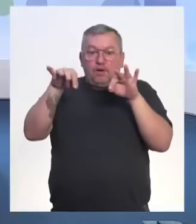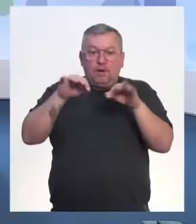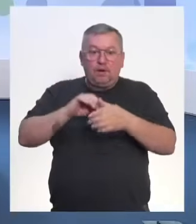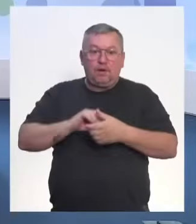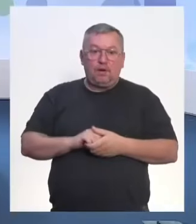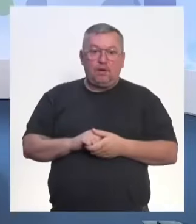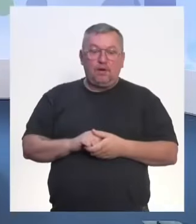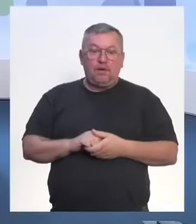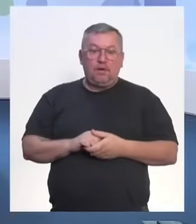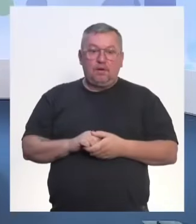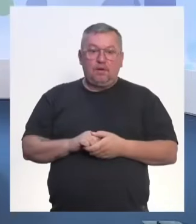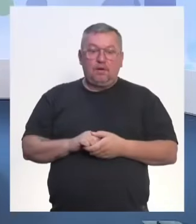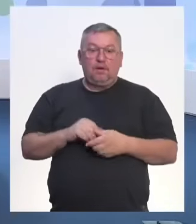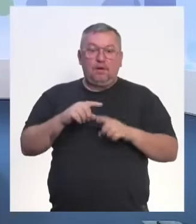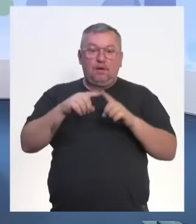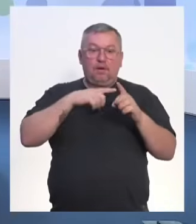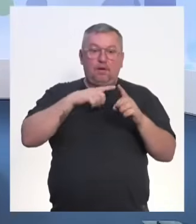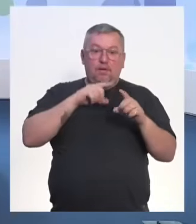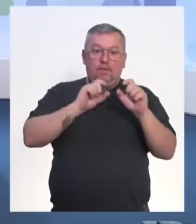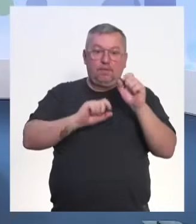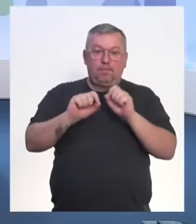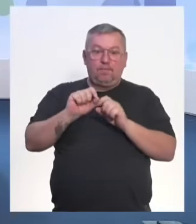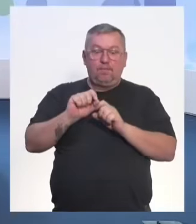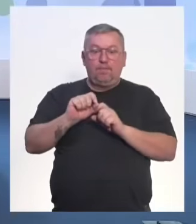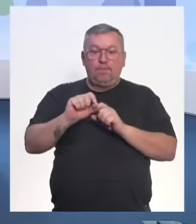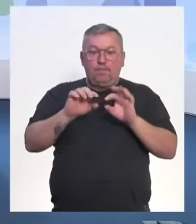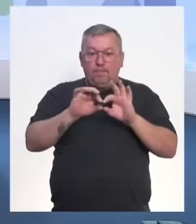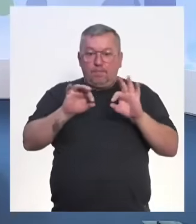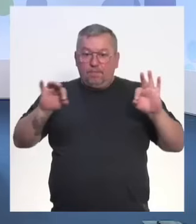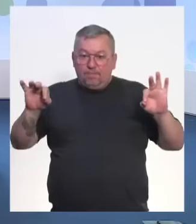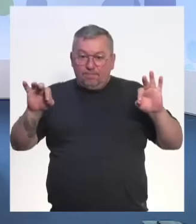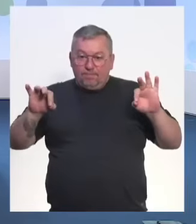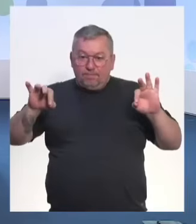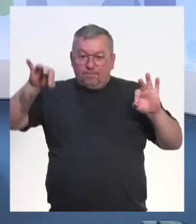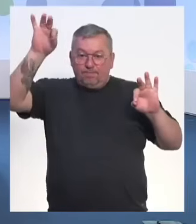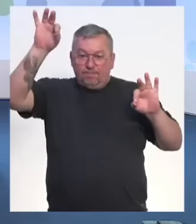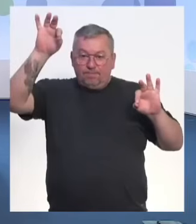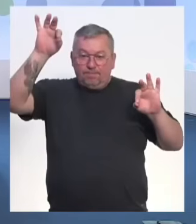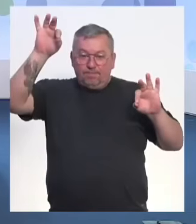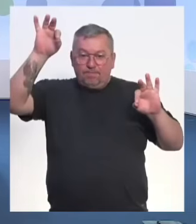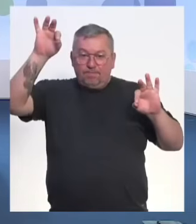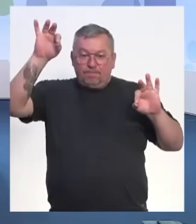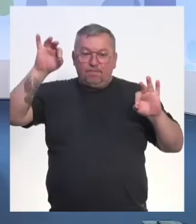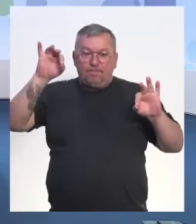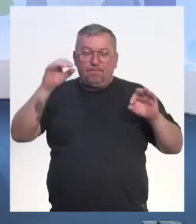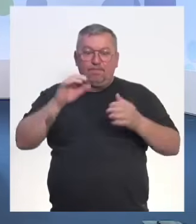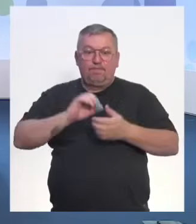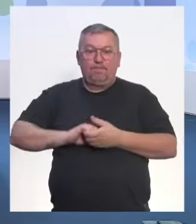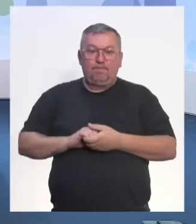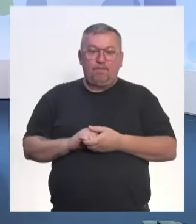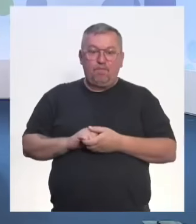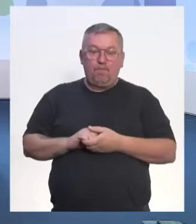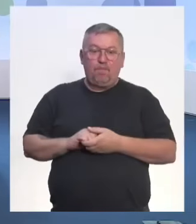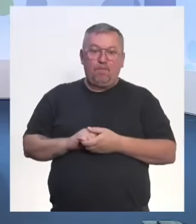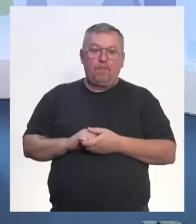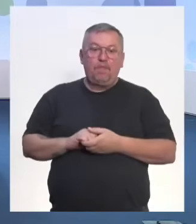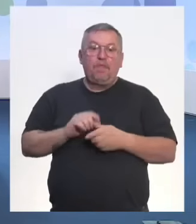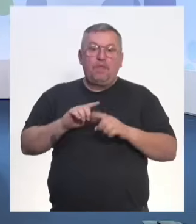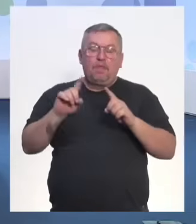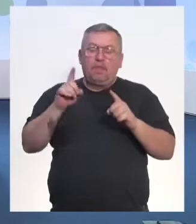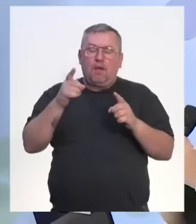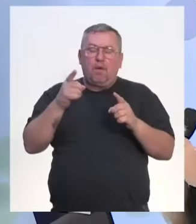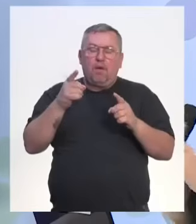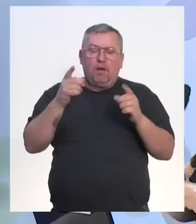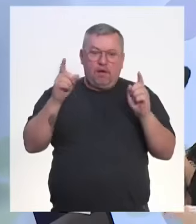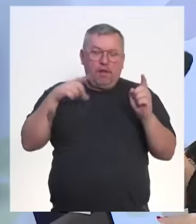folha sulfite, né? Então ela tem aqui a largura e a altura, ou alguns podem até utilizar como comprimento, dependendo como